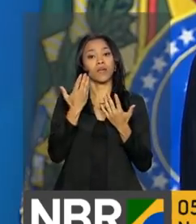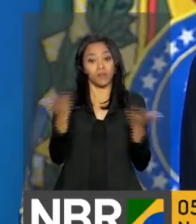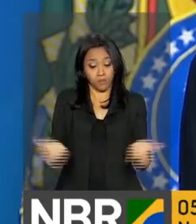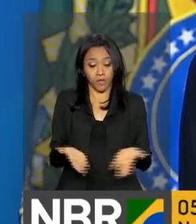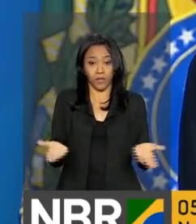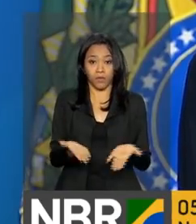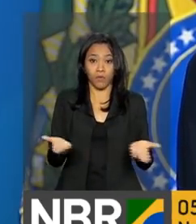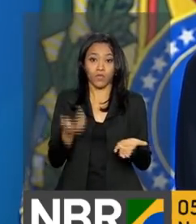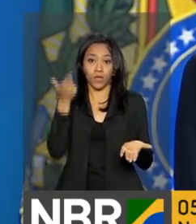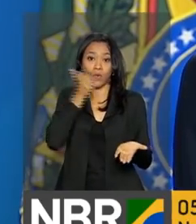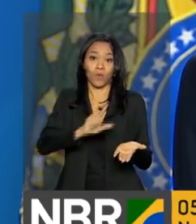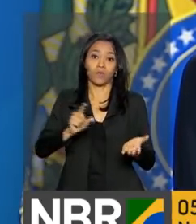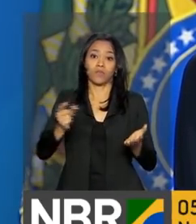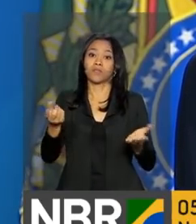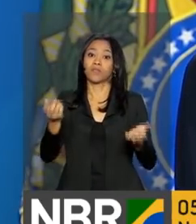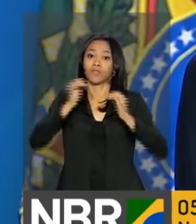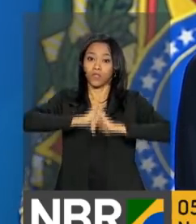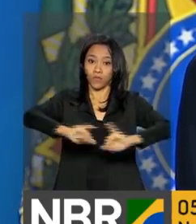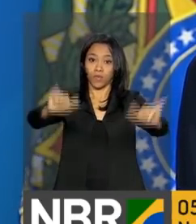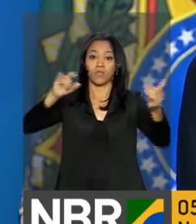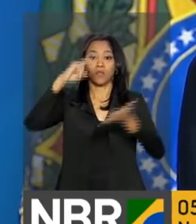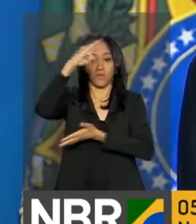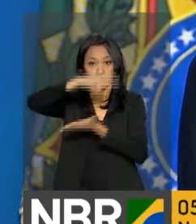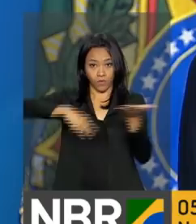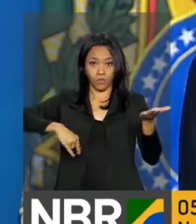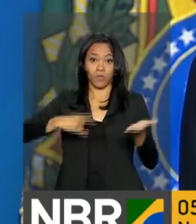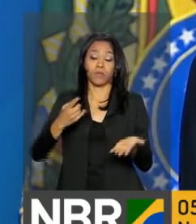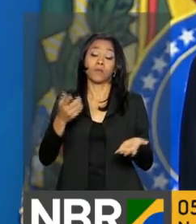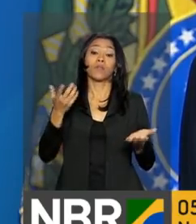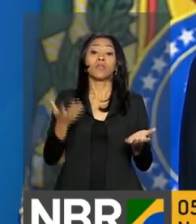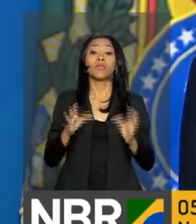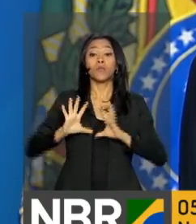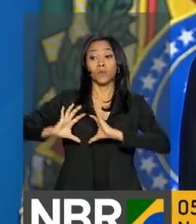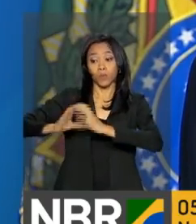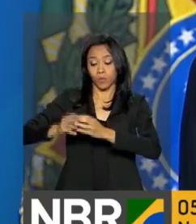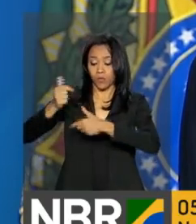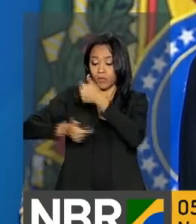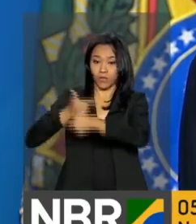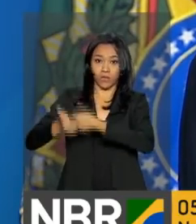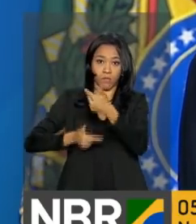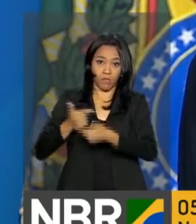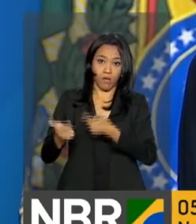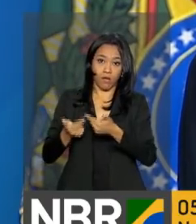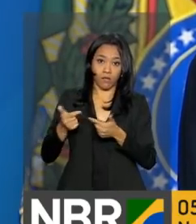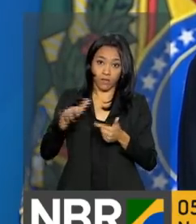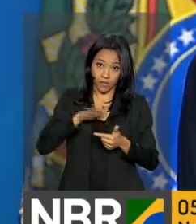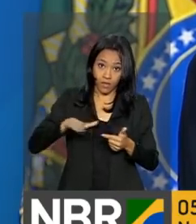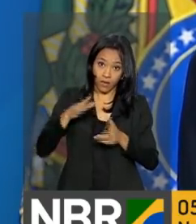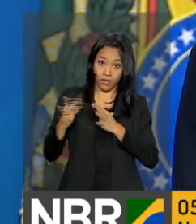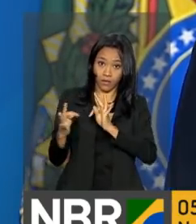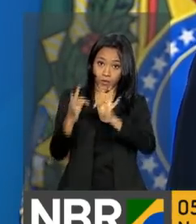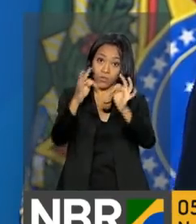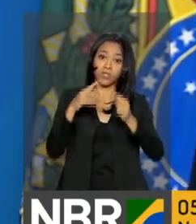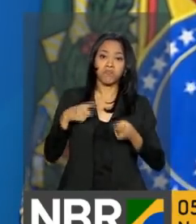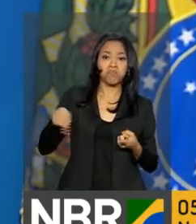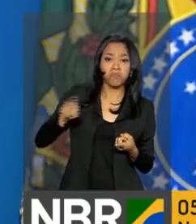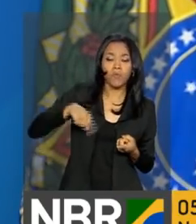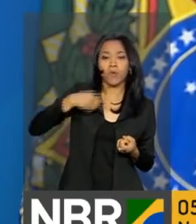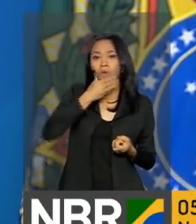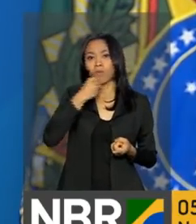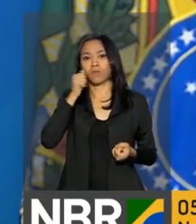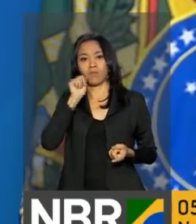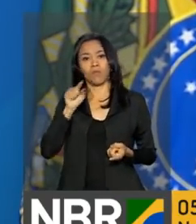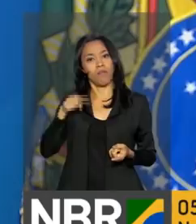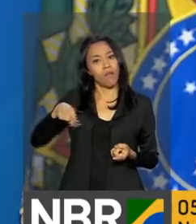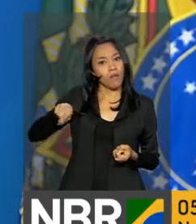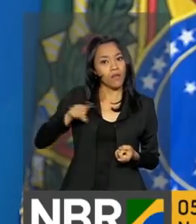equipe que naturalmente trabalhou e trabalha na parte tecnológica são homens e mulheres que nos